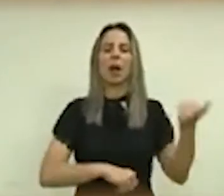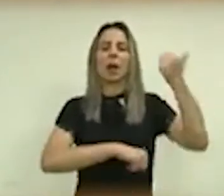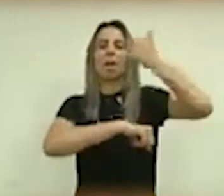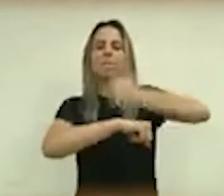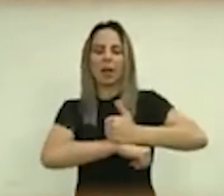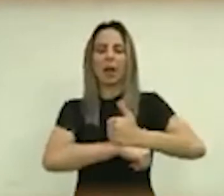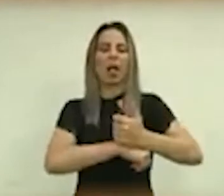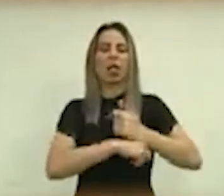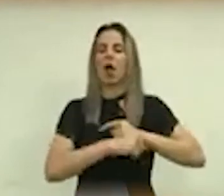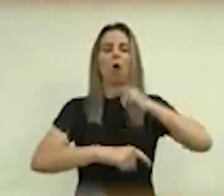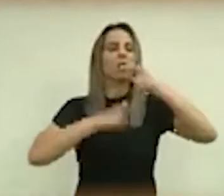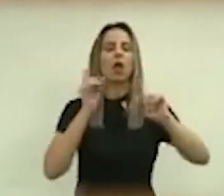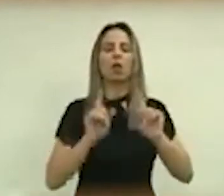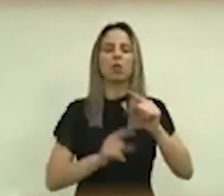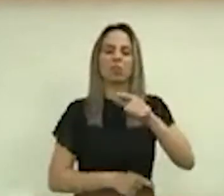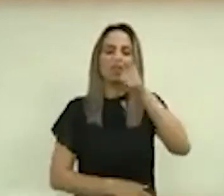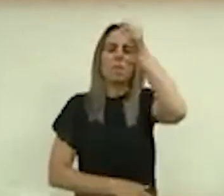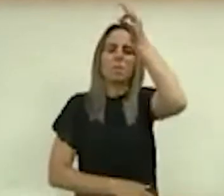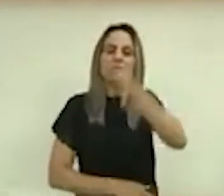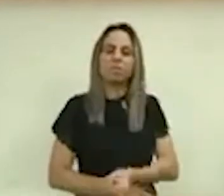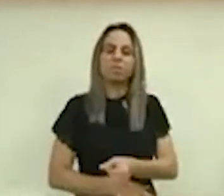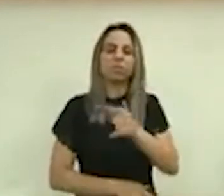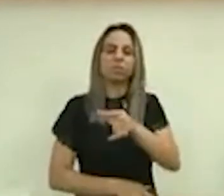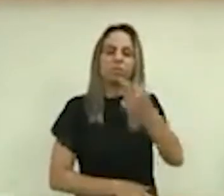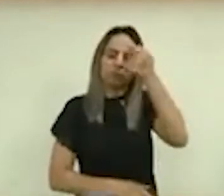Não tenho dúvidas nenhuma da sua integridade,